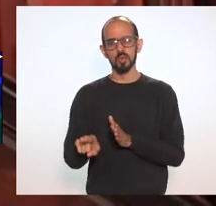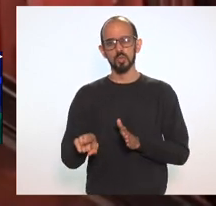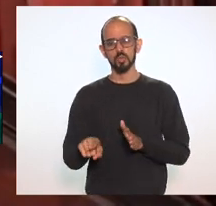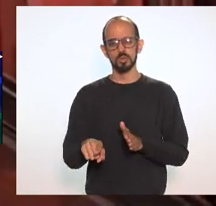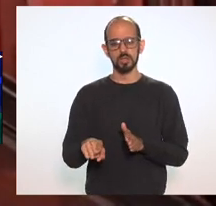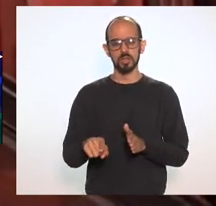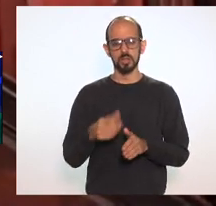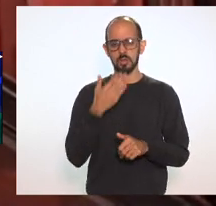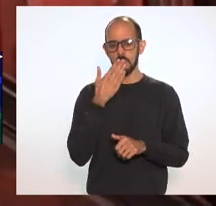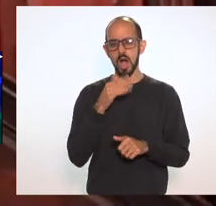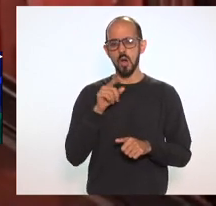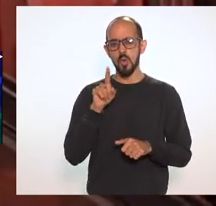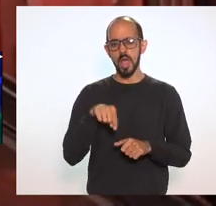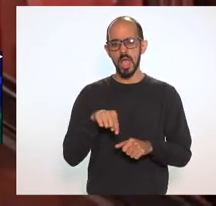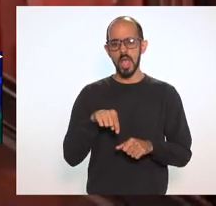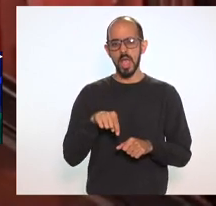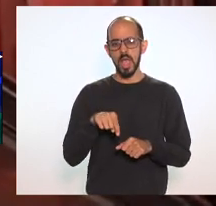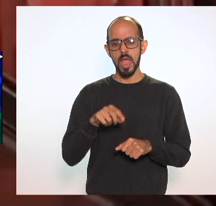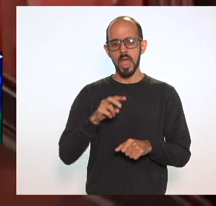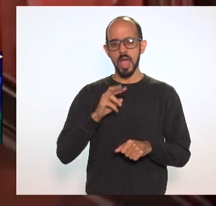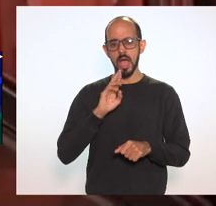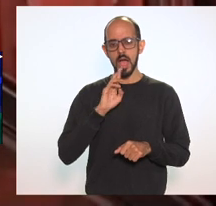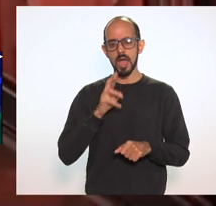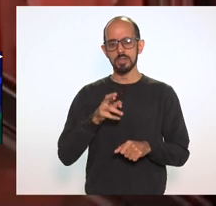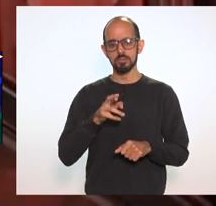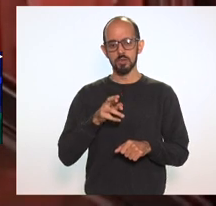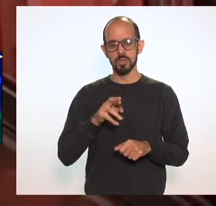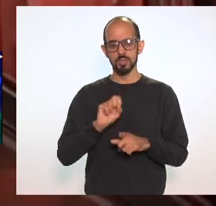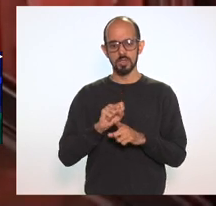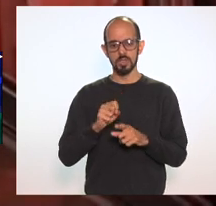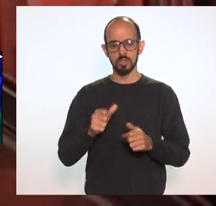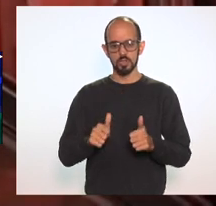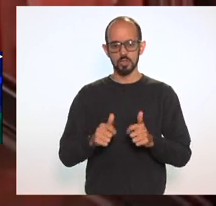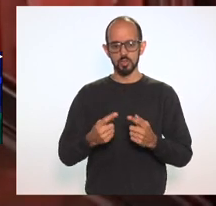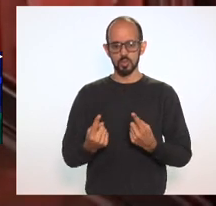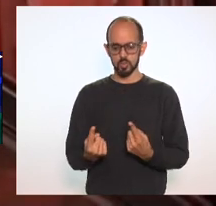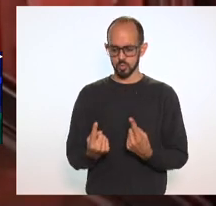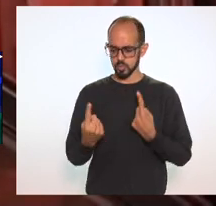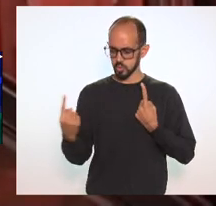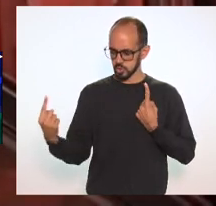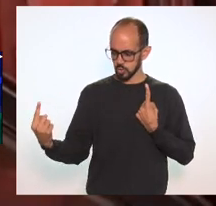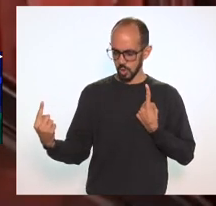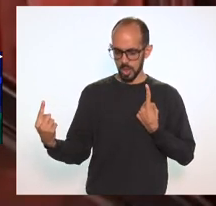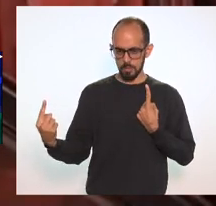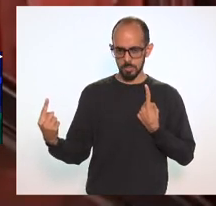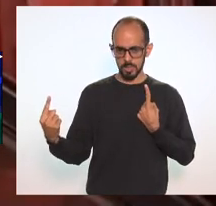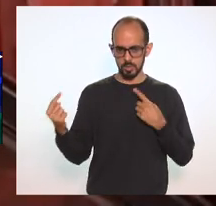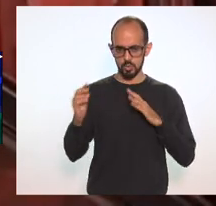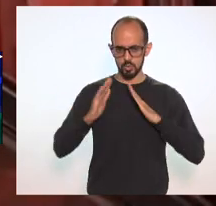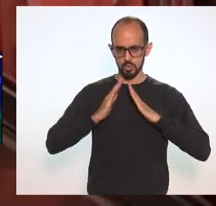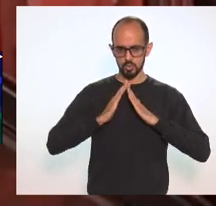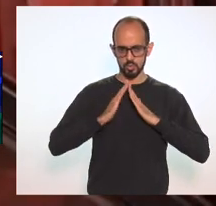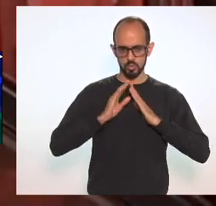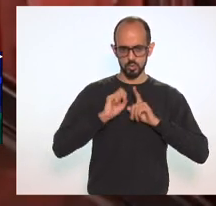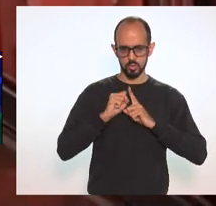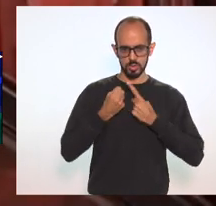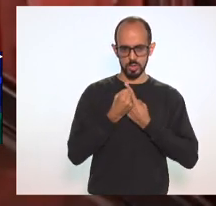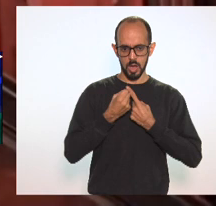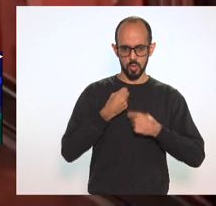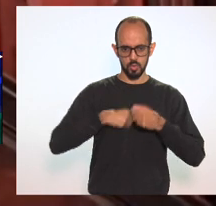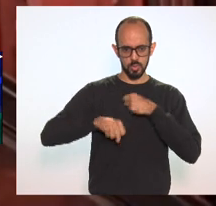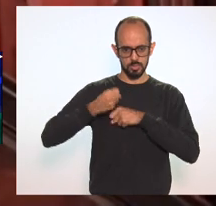qual foi o resultado do isolamento social aqui no estado do Rio de Janeiro no ano passado